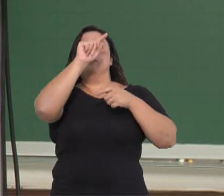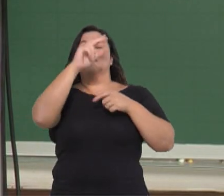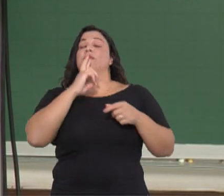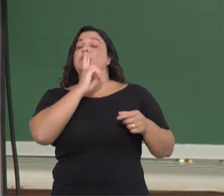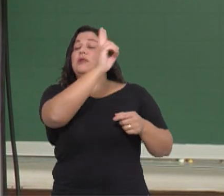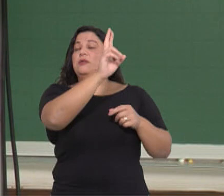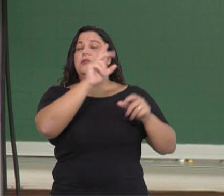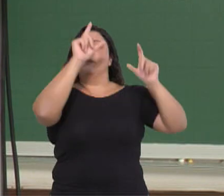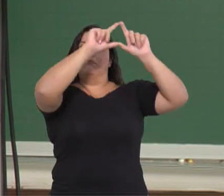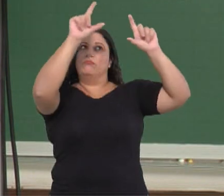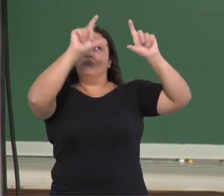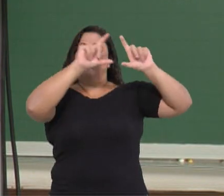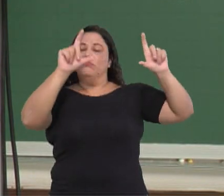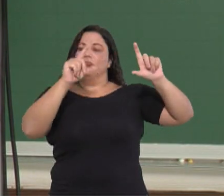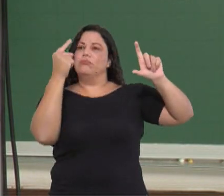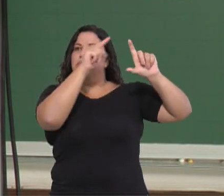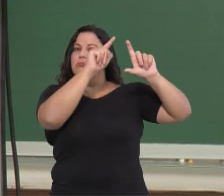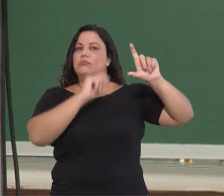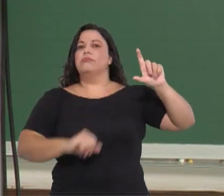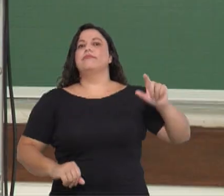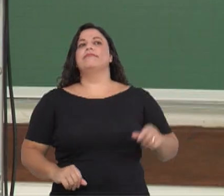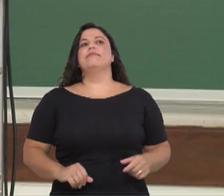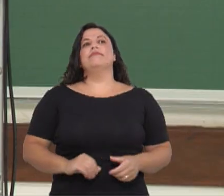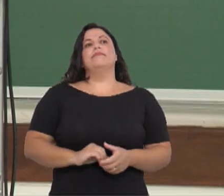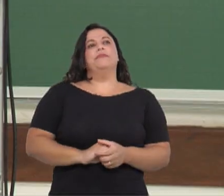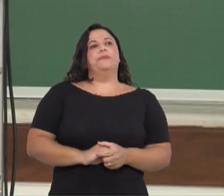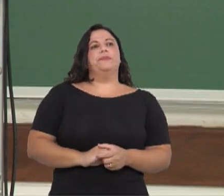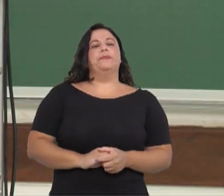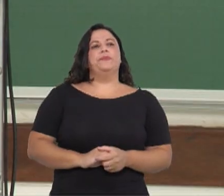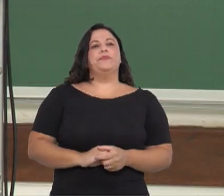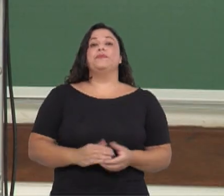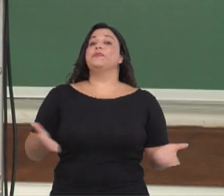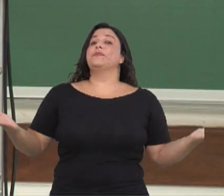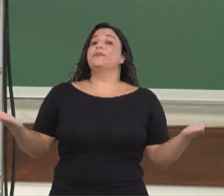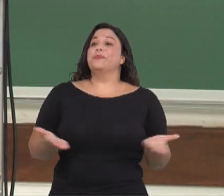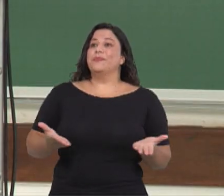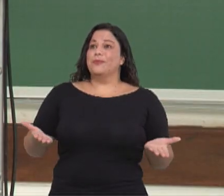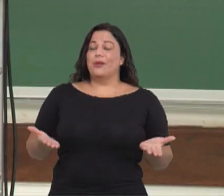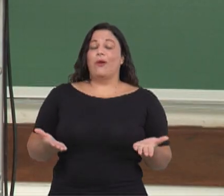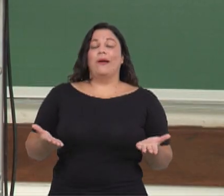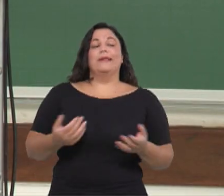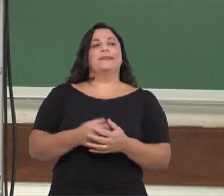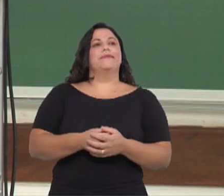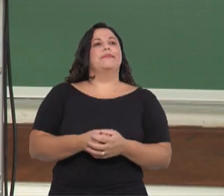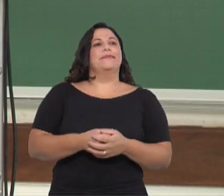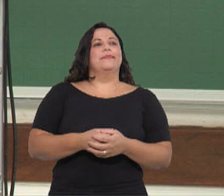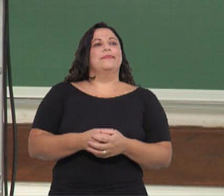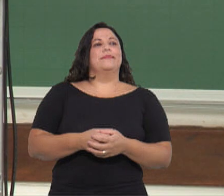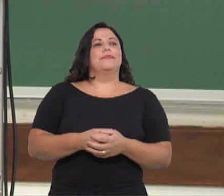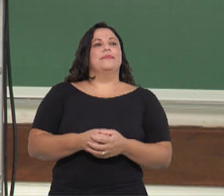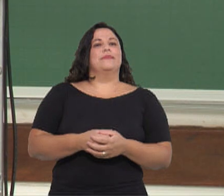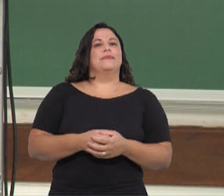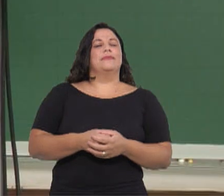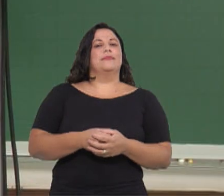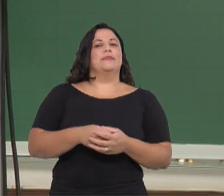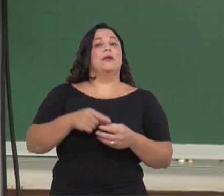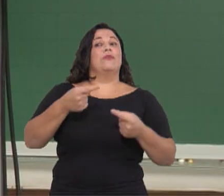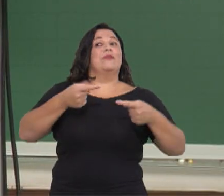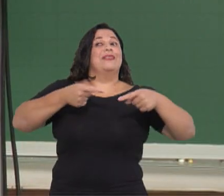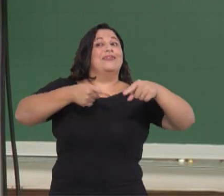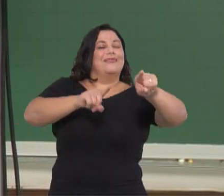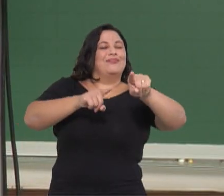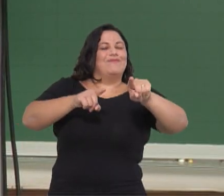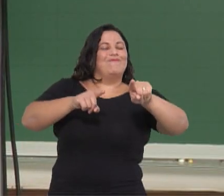resultado que você chegou. Agora, nós vamos precisar de 3 lápis de